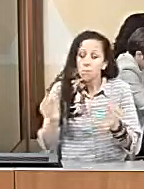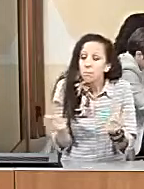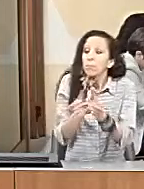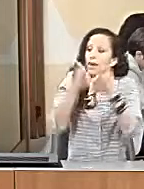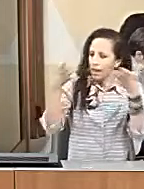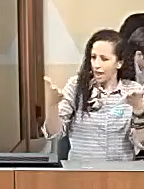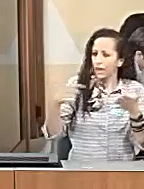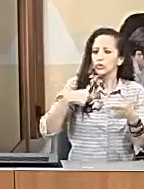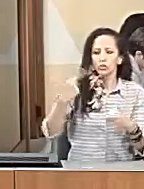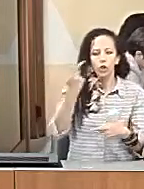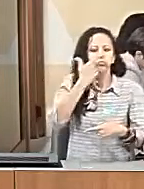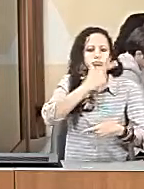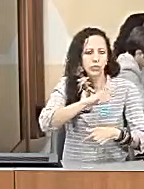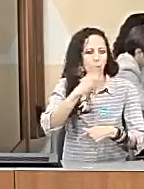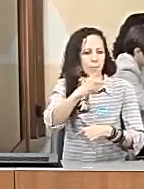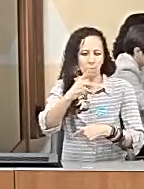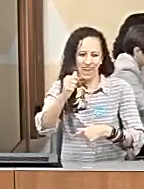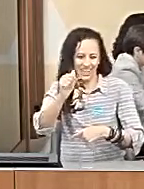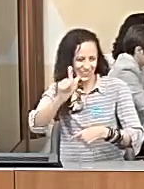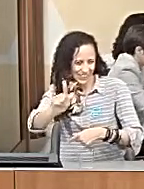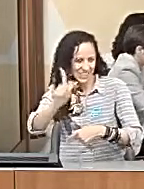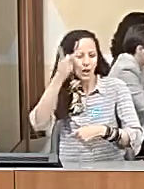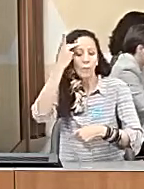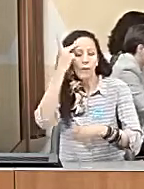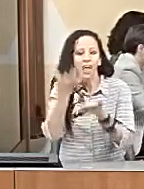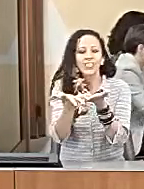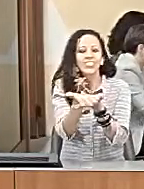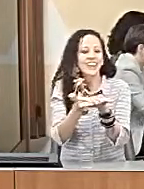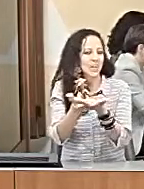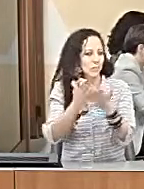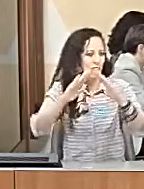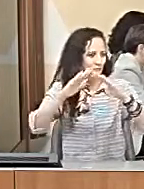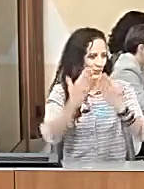Montes Claros. Nós temos acompanhado todo esse processo,